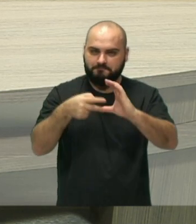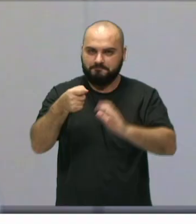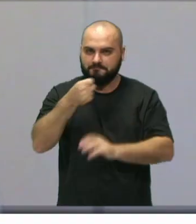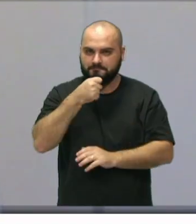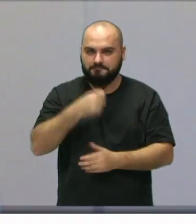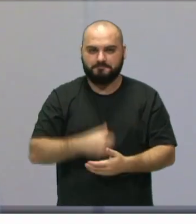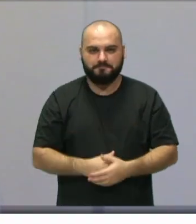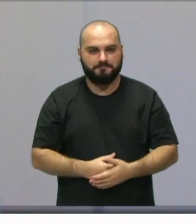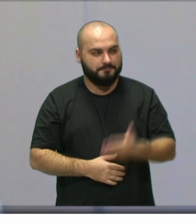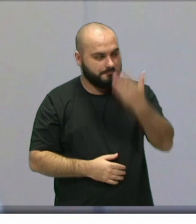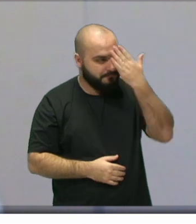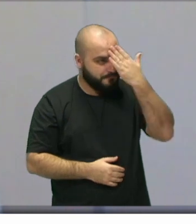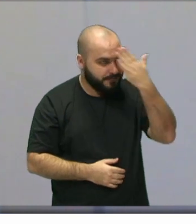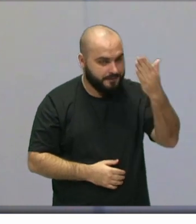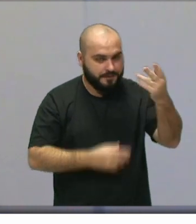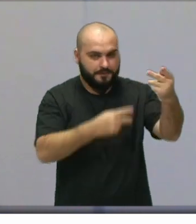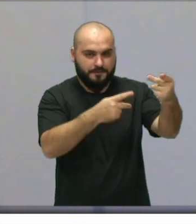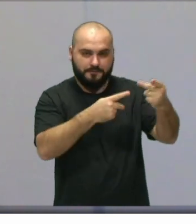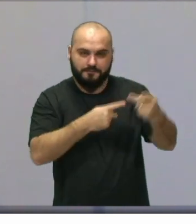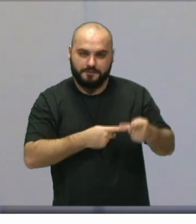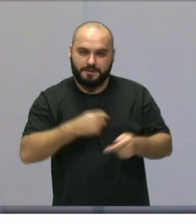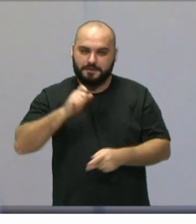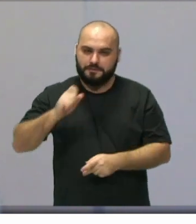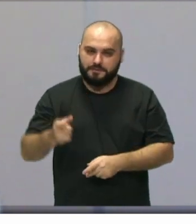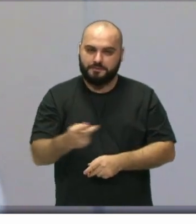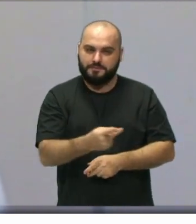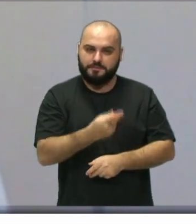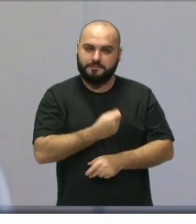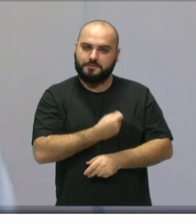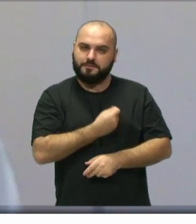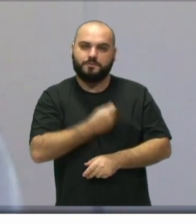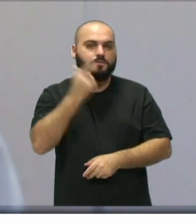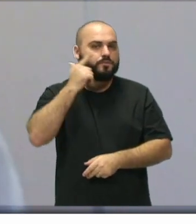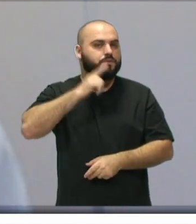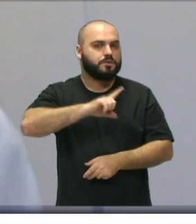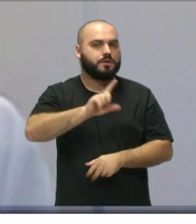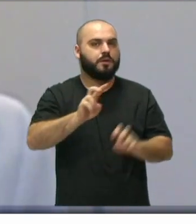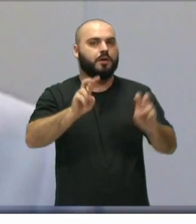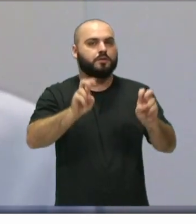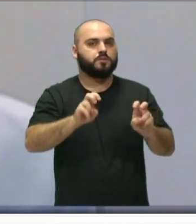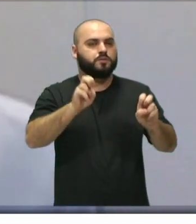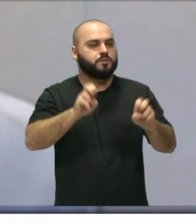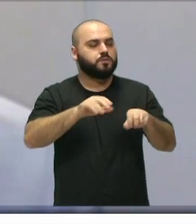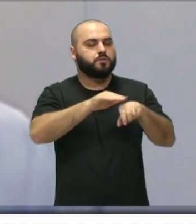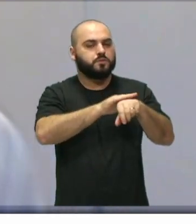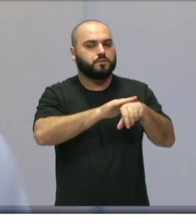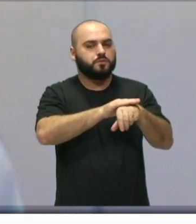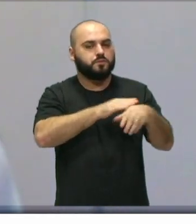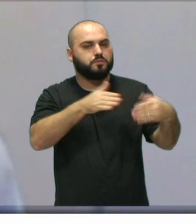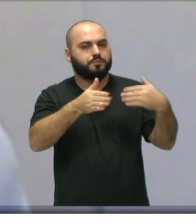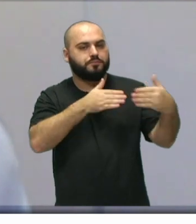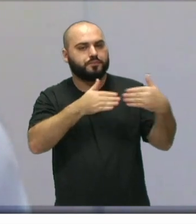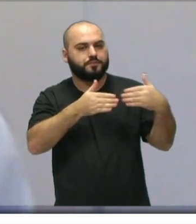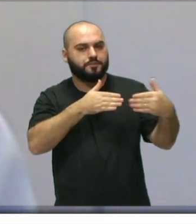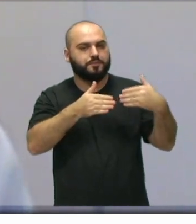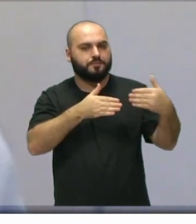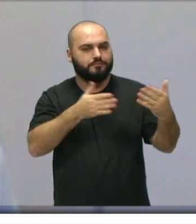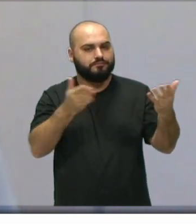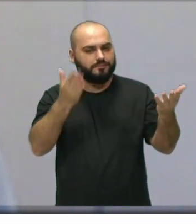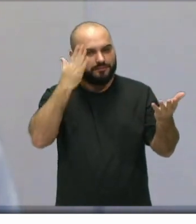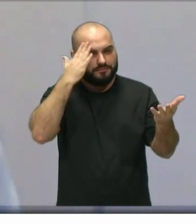Obrigada pelo convite, pela oportunidade de estar falando de um assunto que tem tanta visibilidade